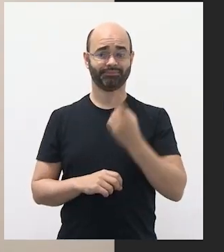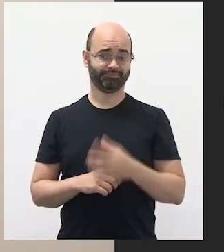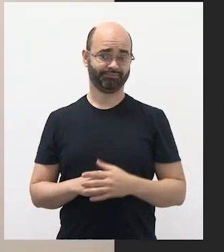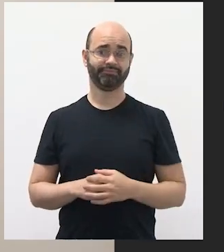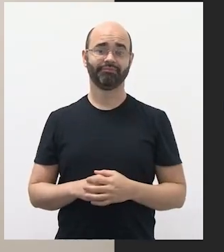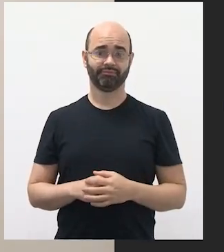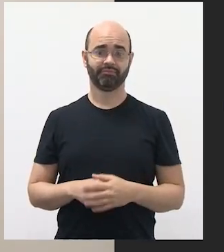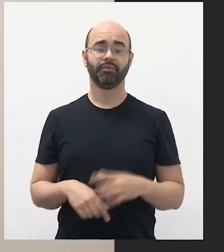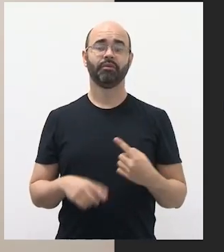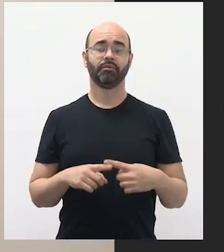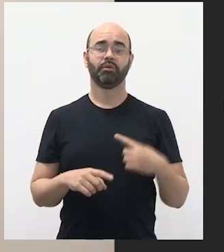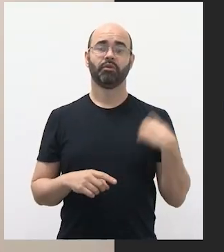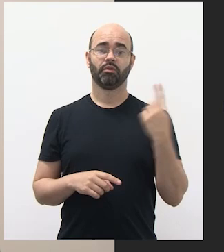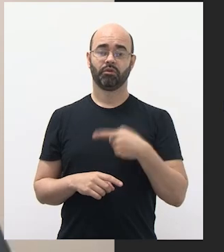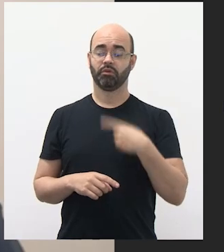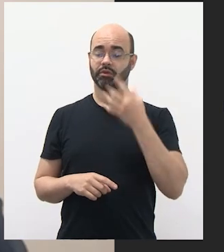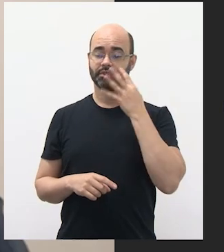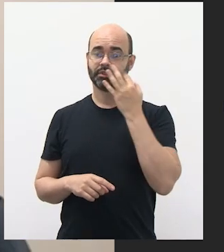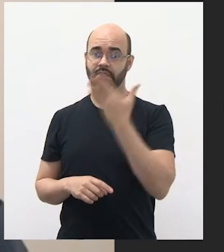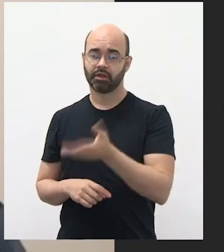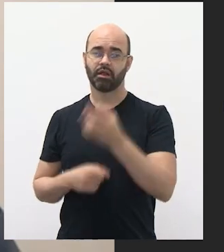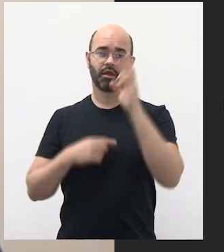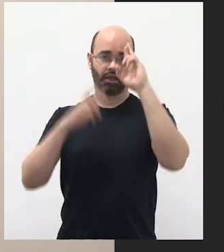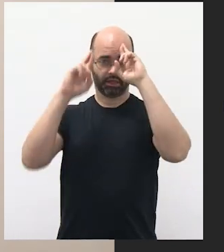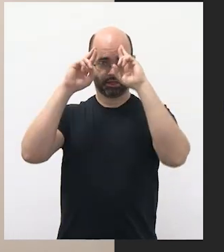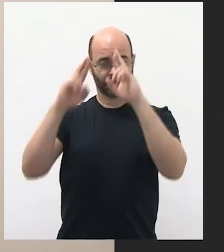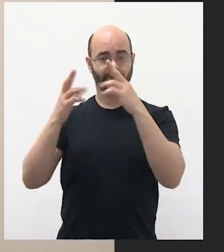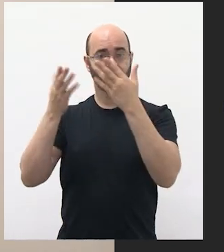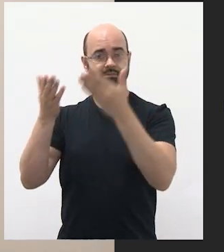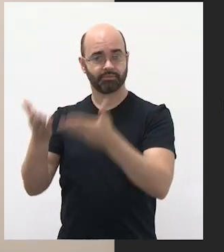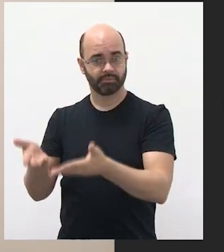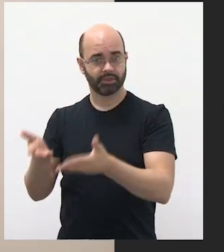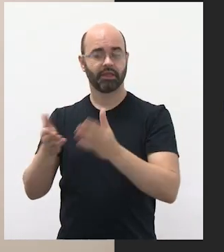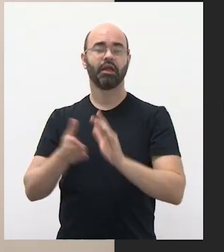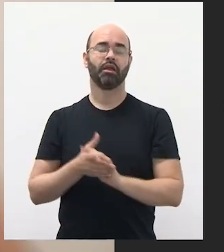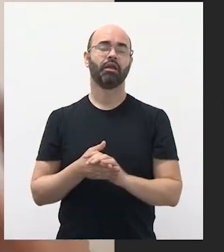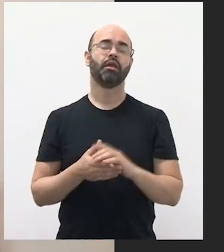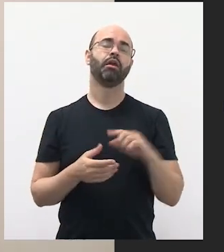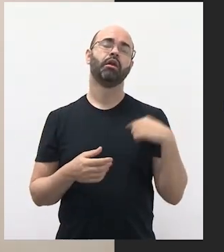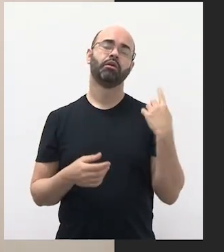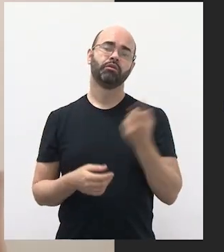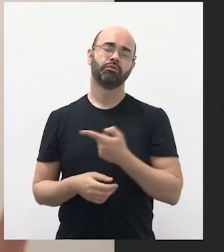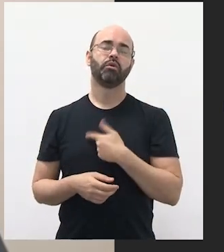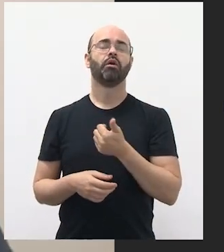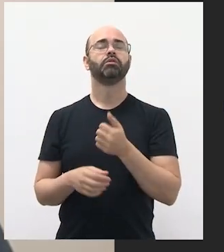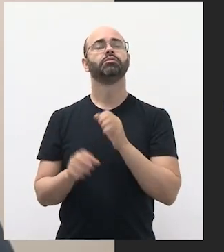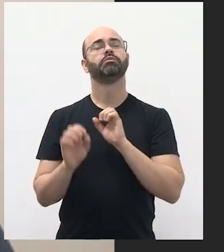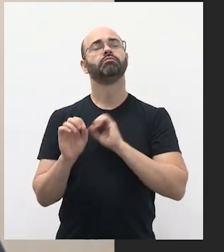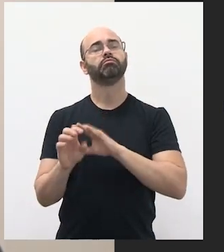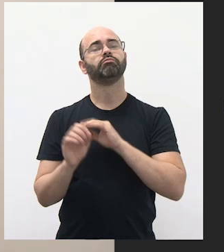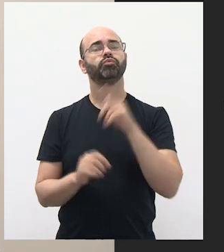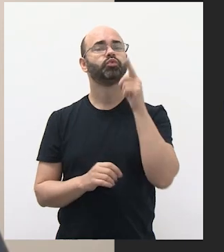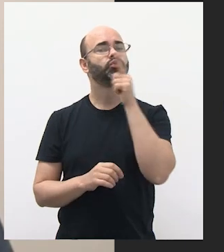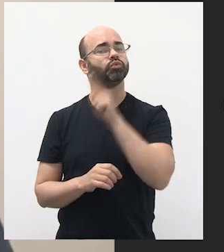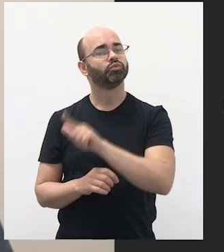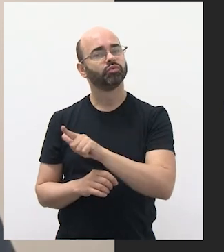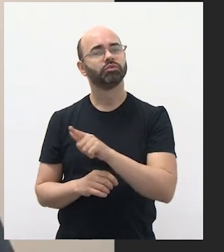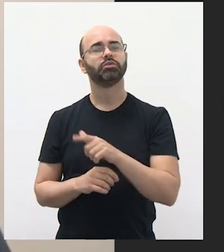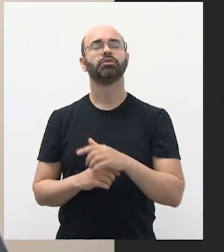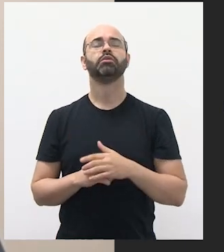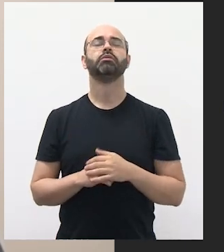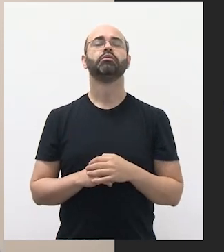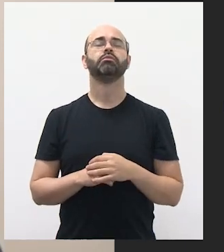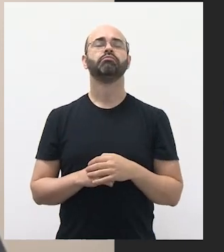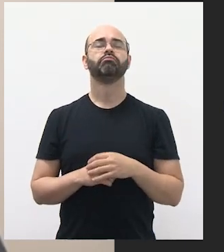reconhecer, respeitar, para que sim a gente possa ensinar e possa contribuir aí com